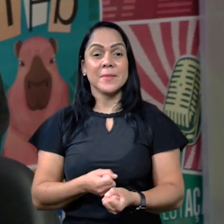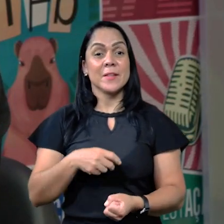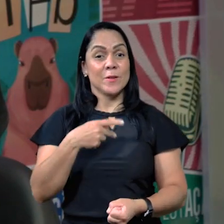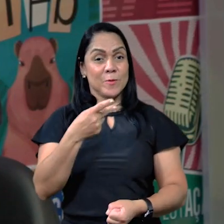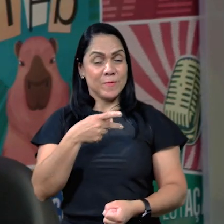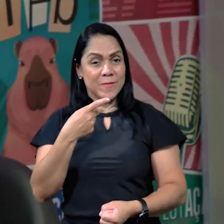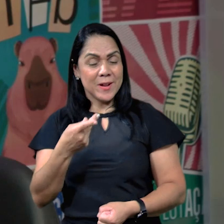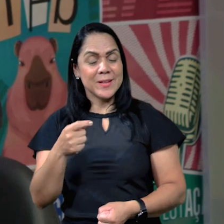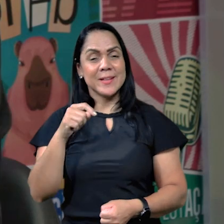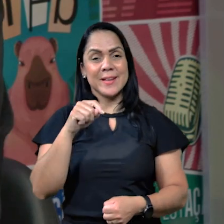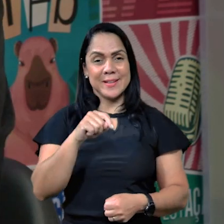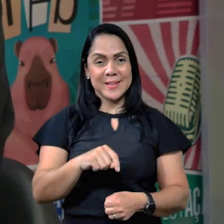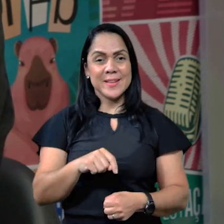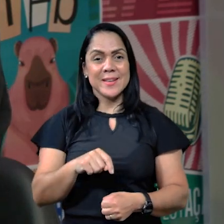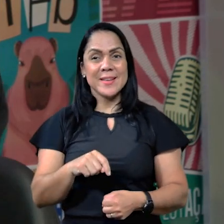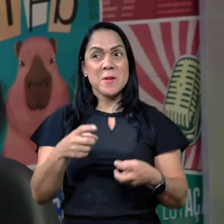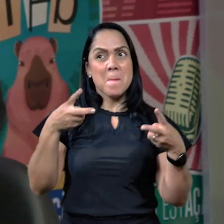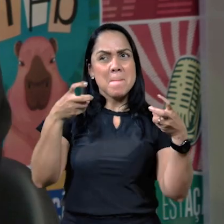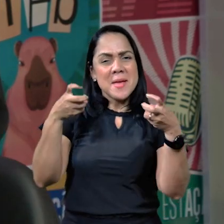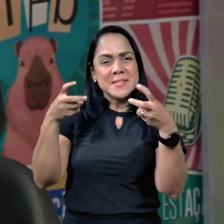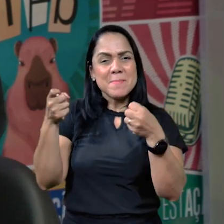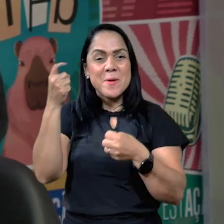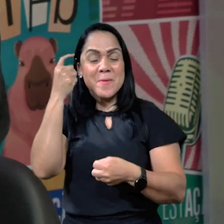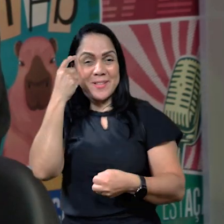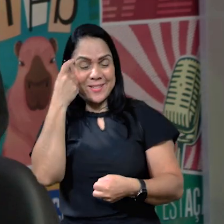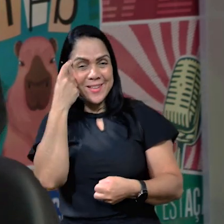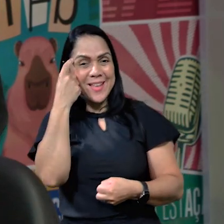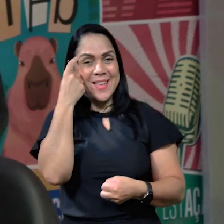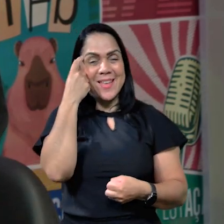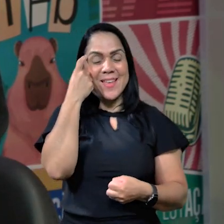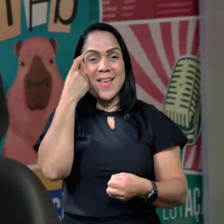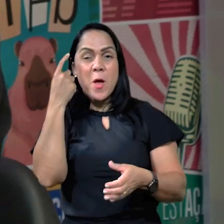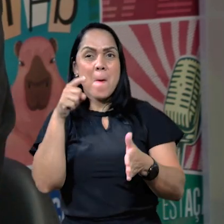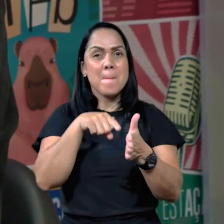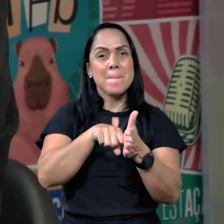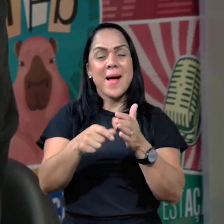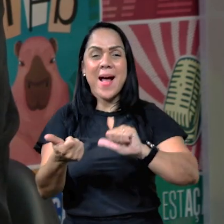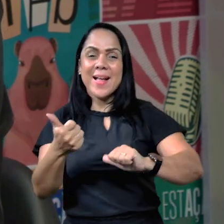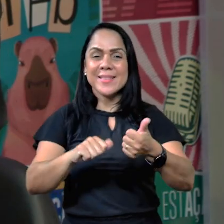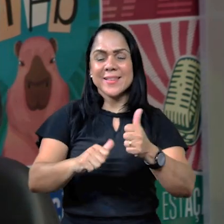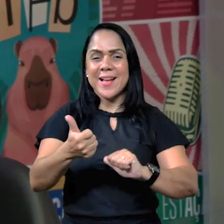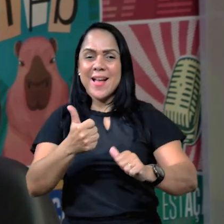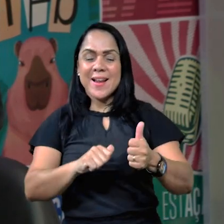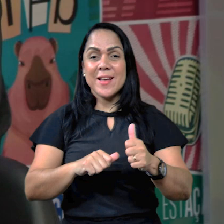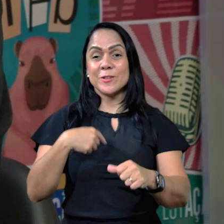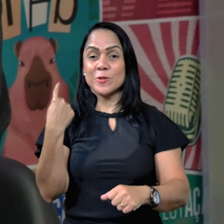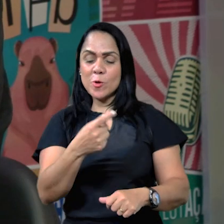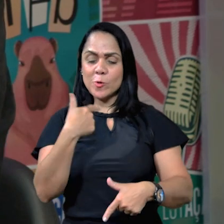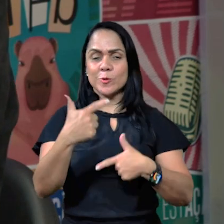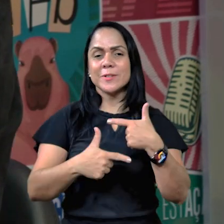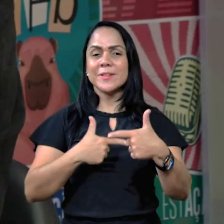quem não captou a ideia, isso aqui é uma análise de conjuntura do nosso trabalho. É o que está por trás do nosso trabalho,